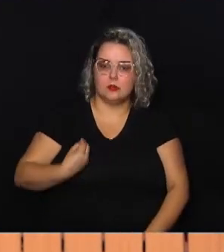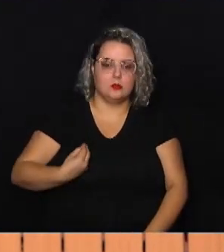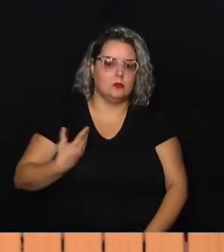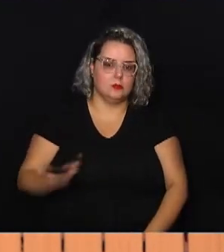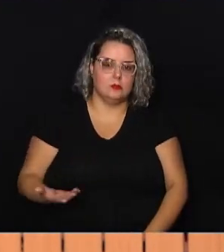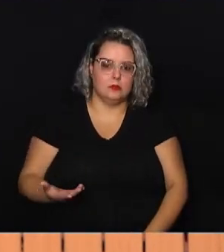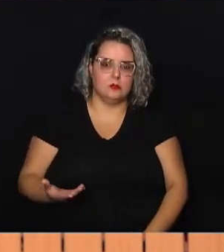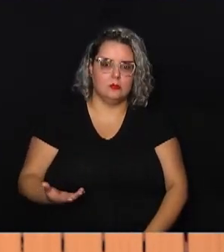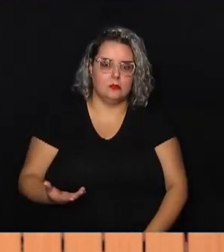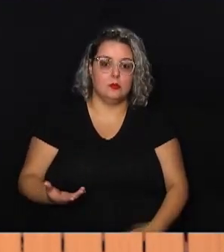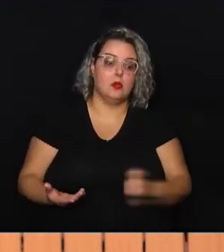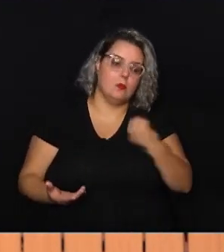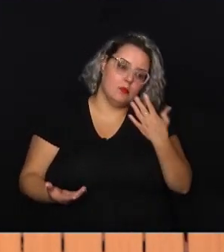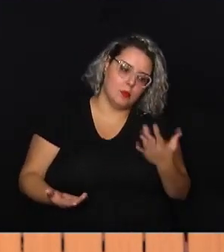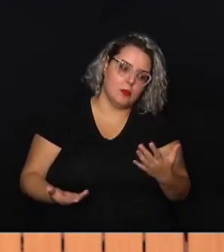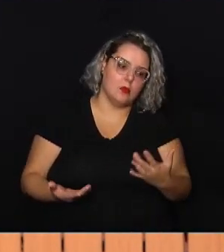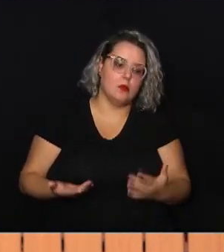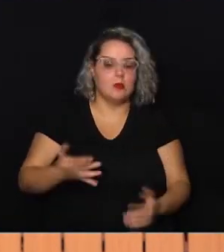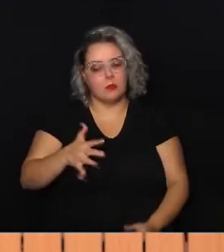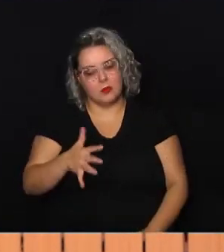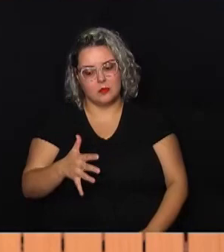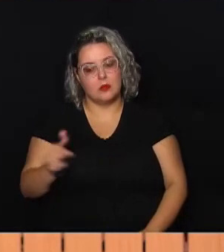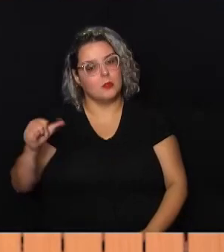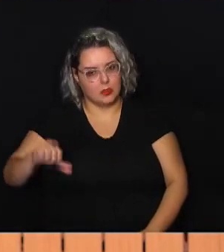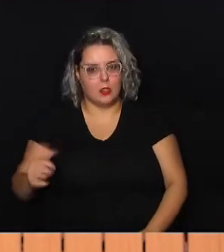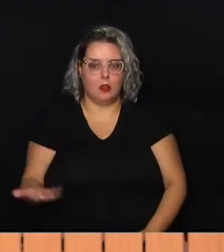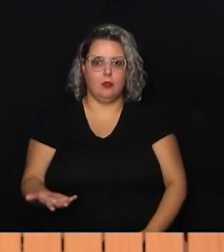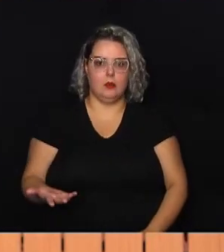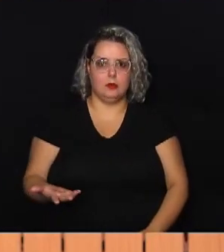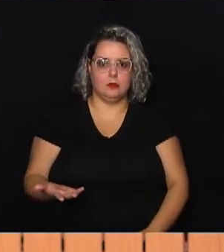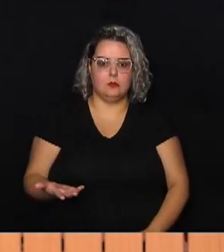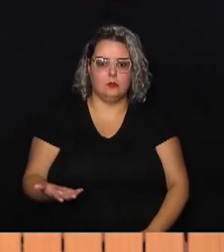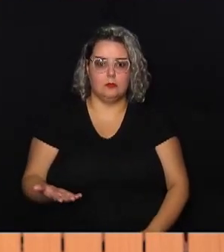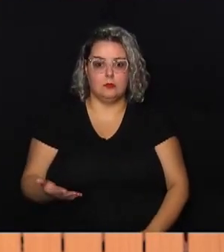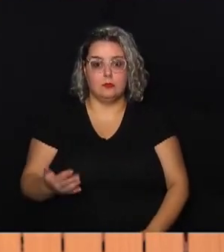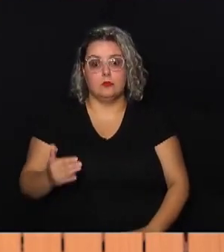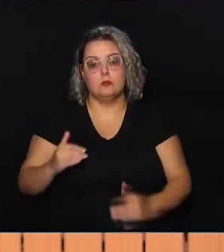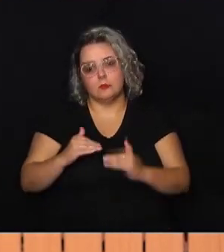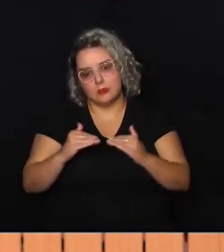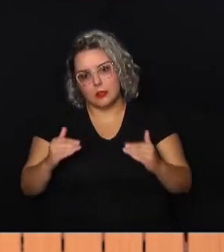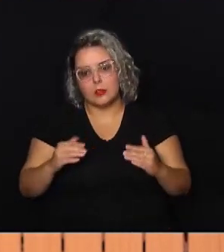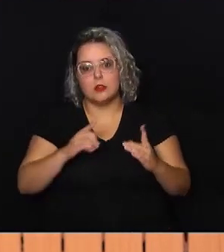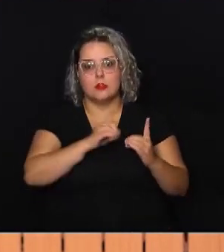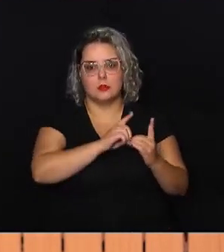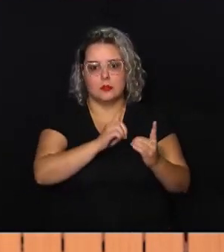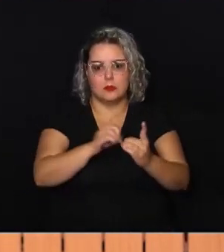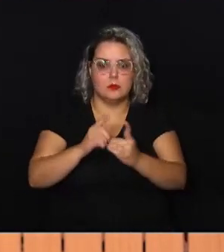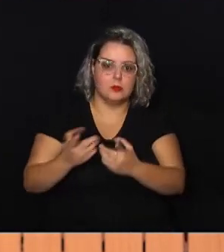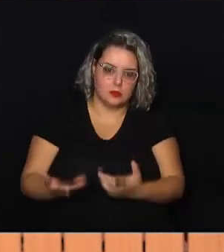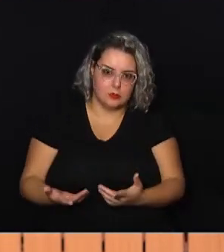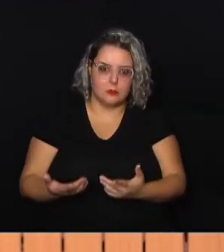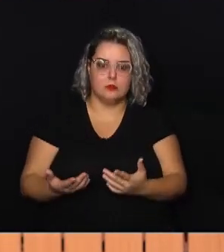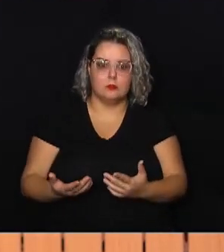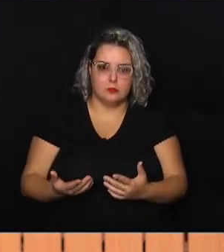ruim e quem é mais ou menos. Mas eu acho que, na média, a gente tem um atendimento, supre a demanda. Eu acho que